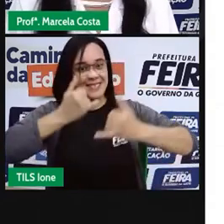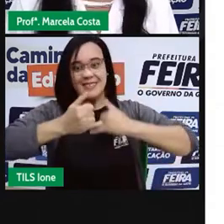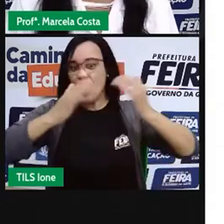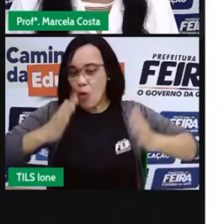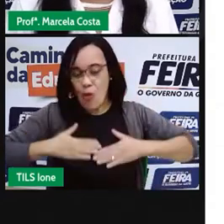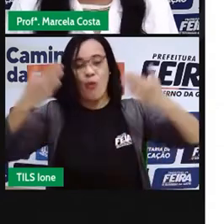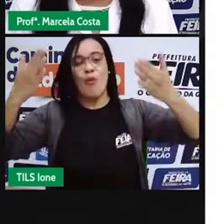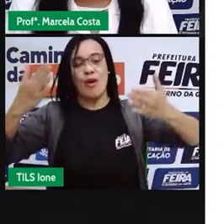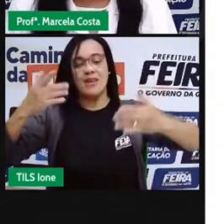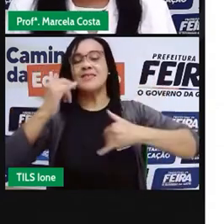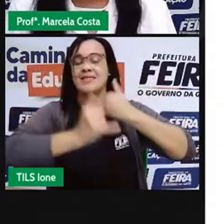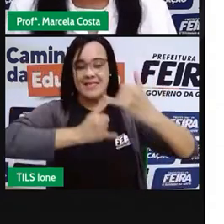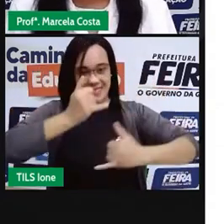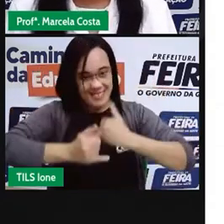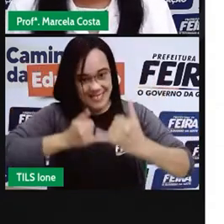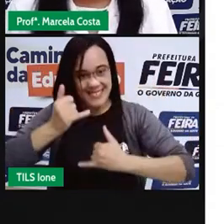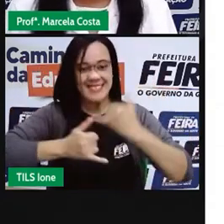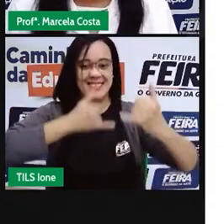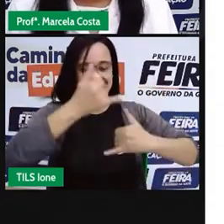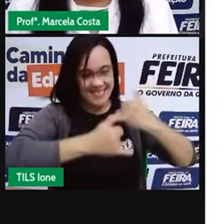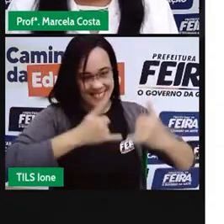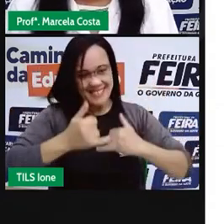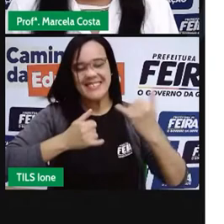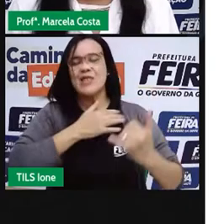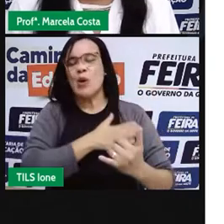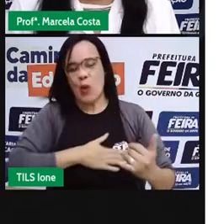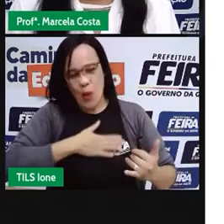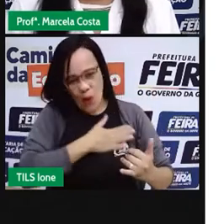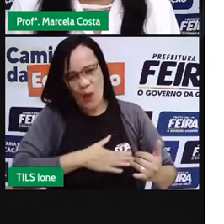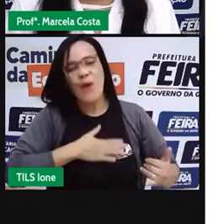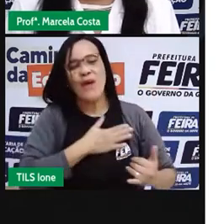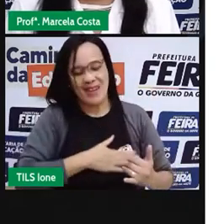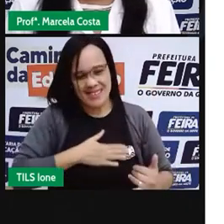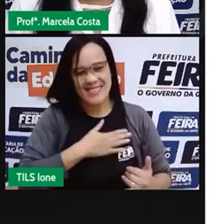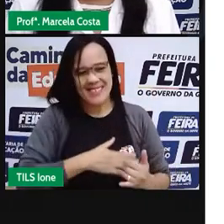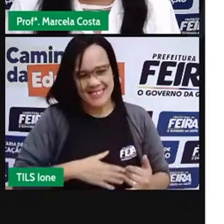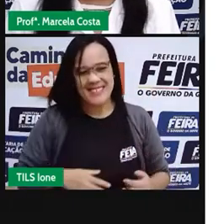aprontar, molecagem. Gosta de